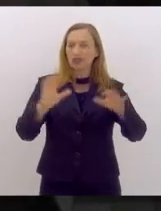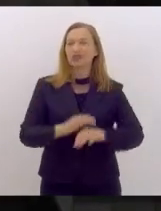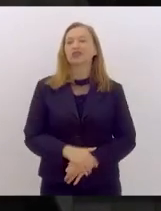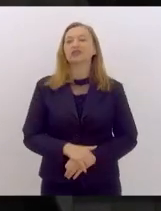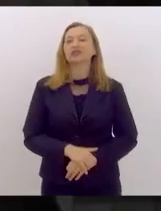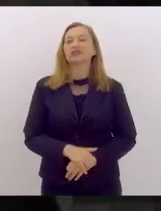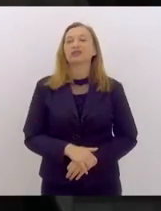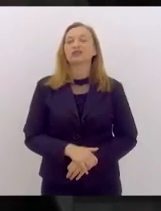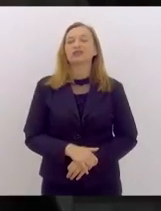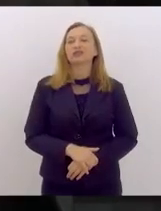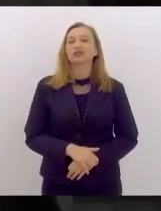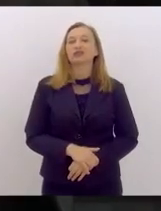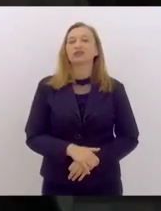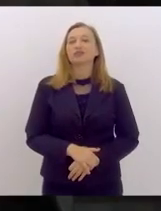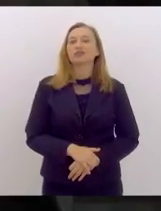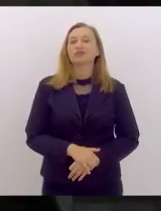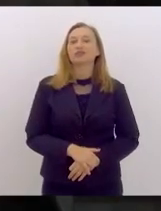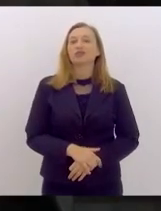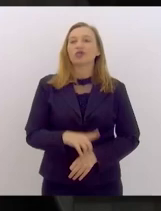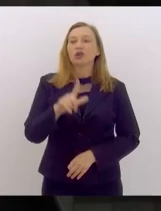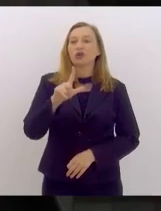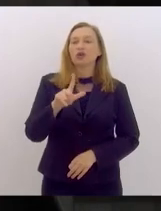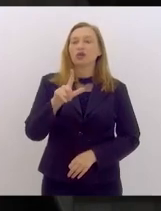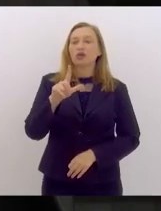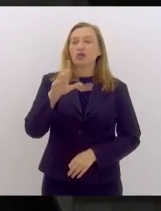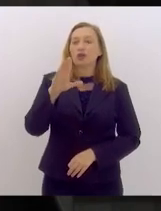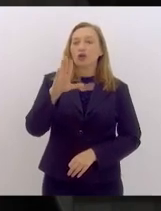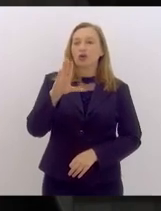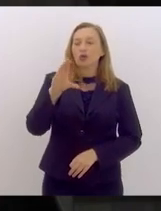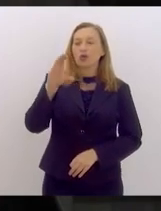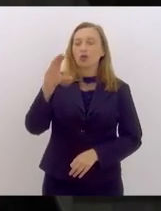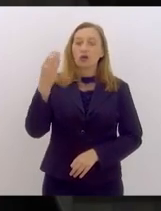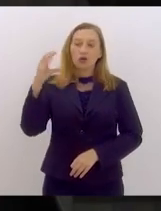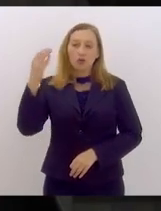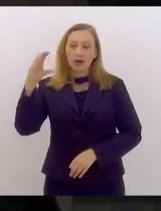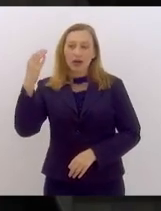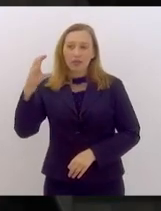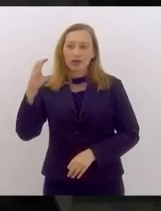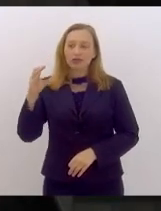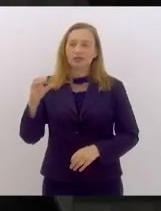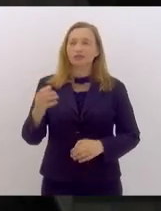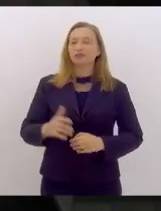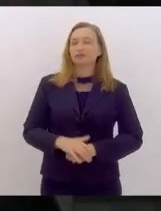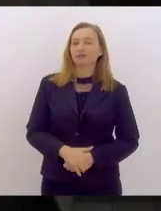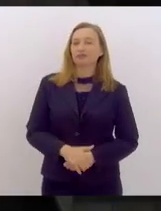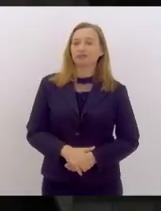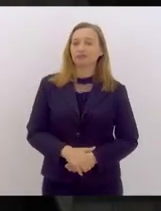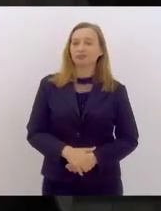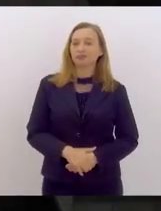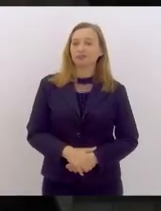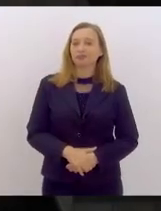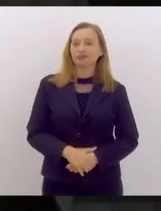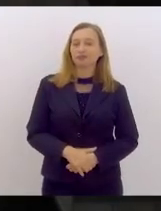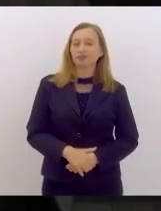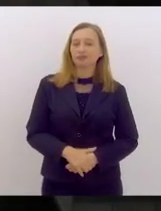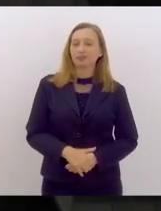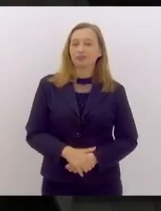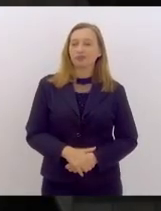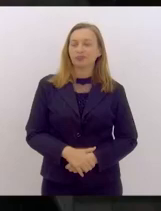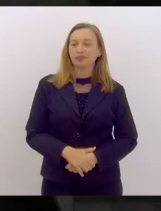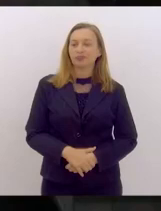que se deu na orla de Copacabana é isso se Estendeu por